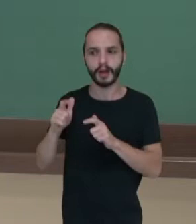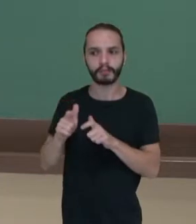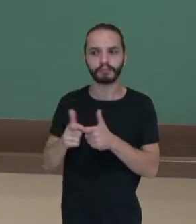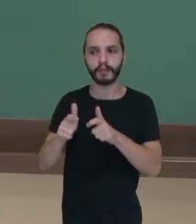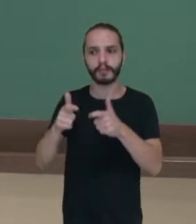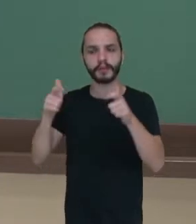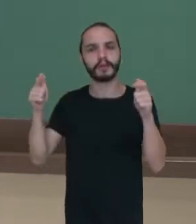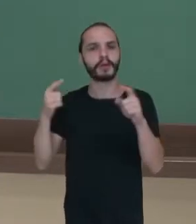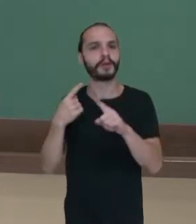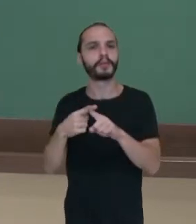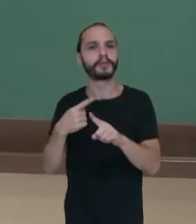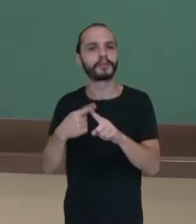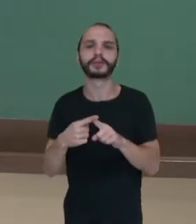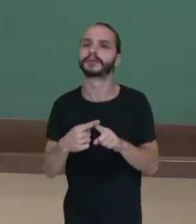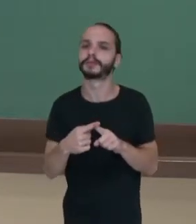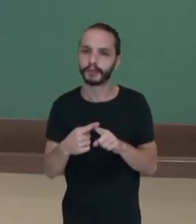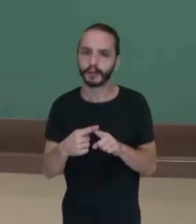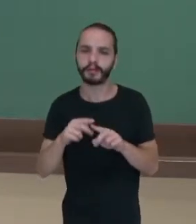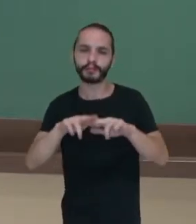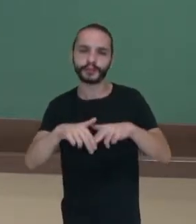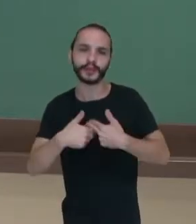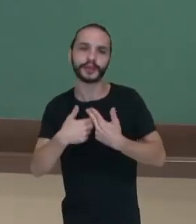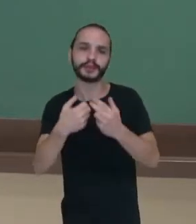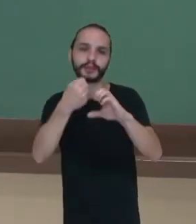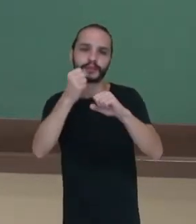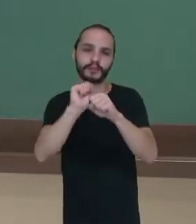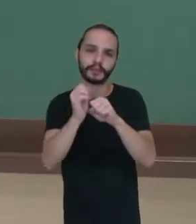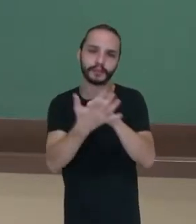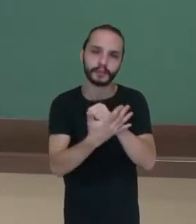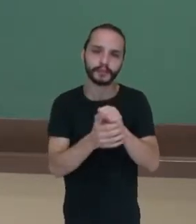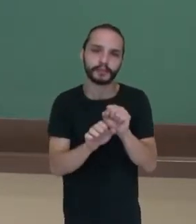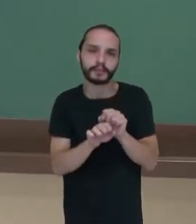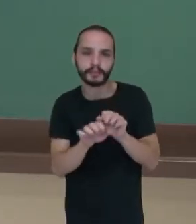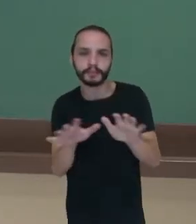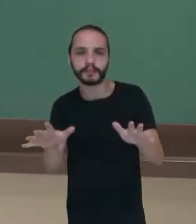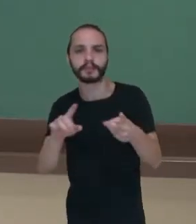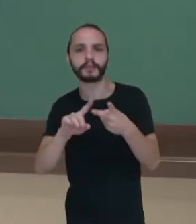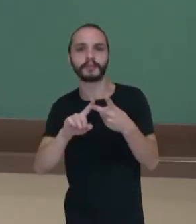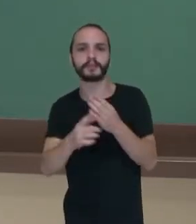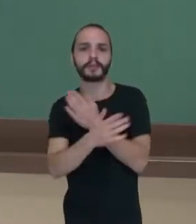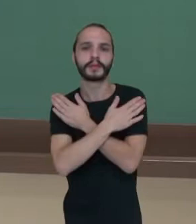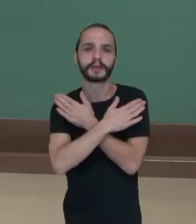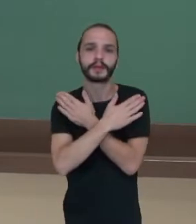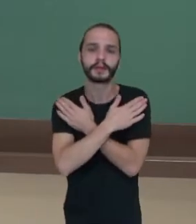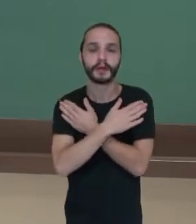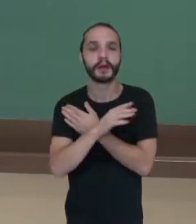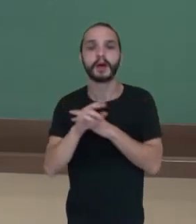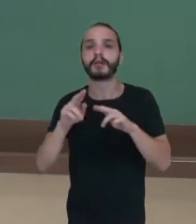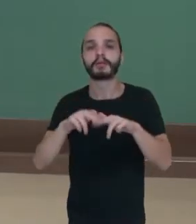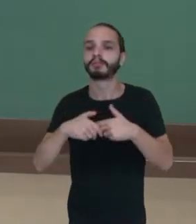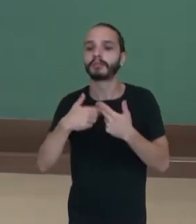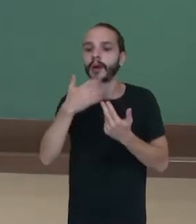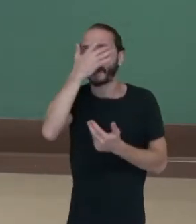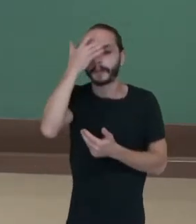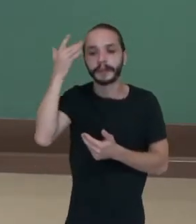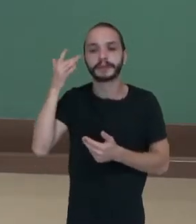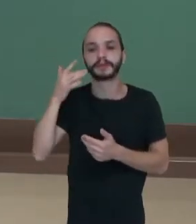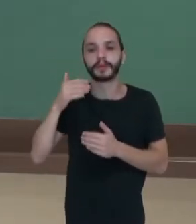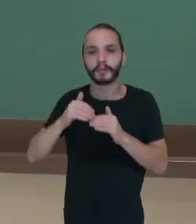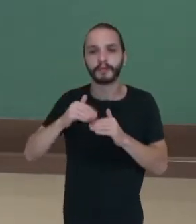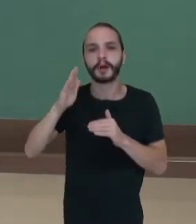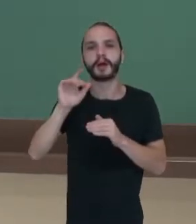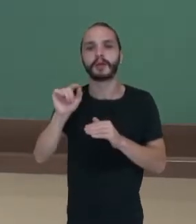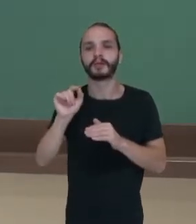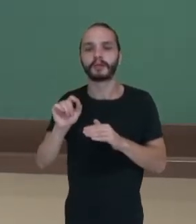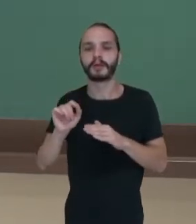em função das questões de pandemia, das questões de desemprego. Tudo isso vai fazer com que as pessoas desenvolvam atividades